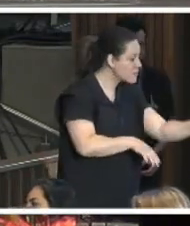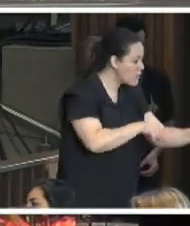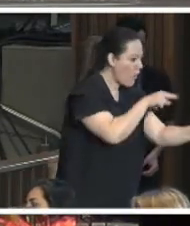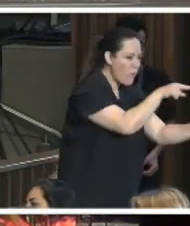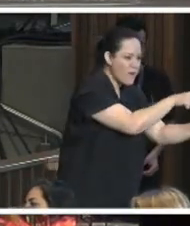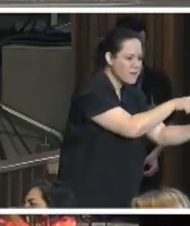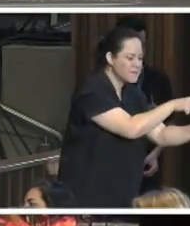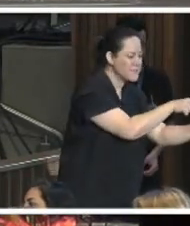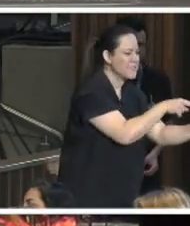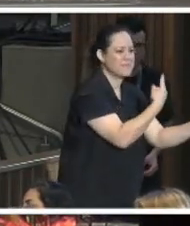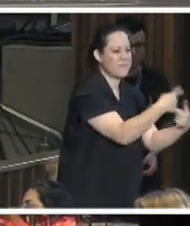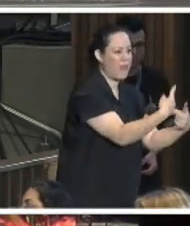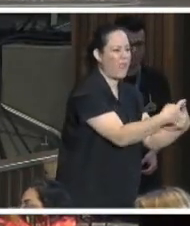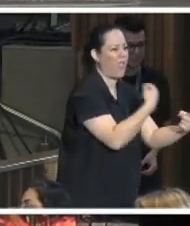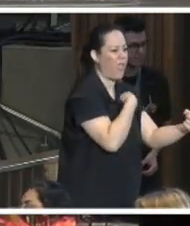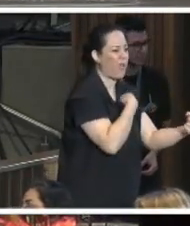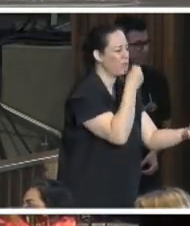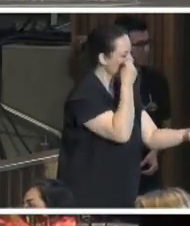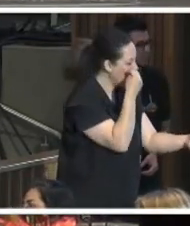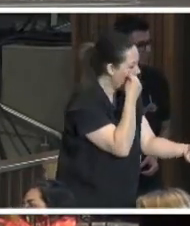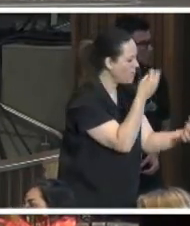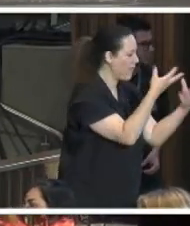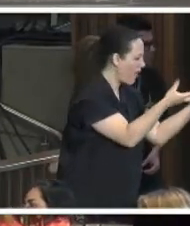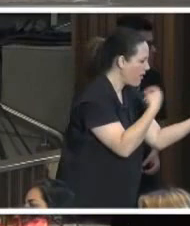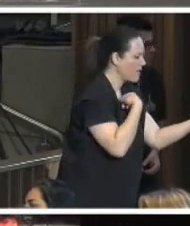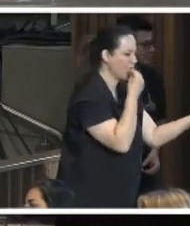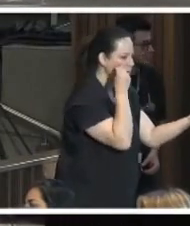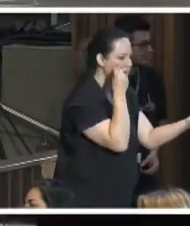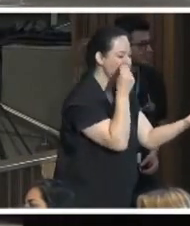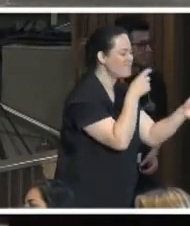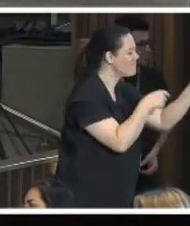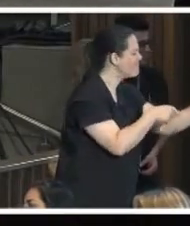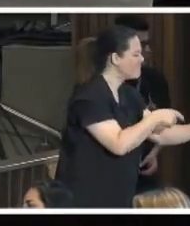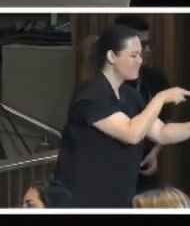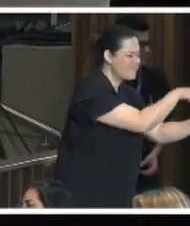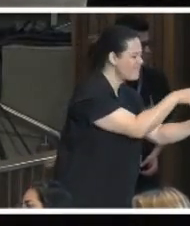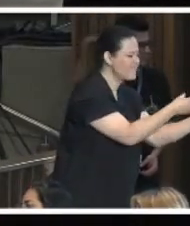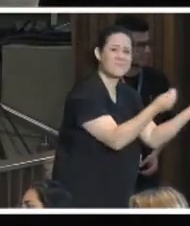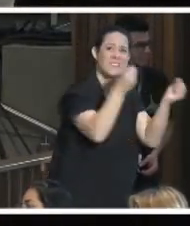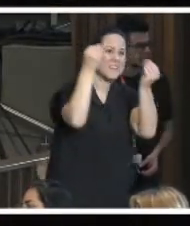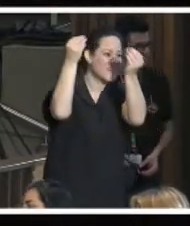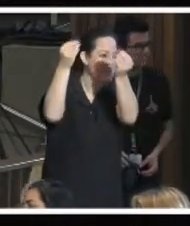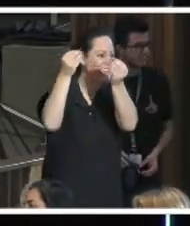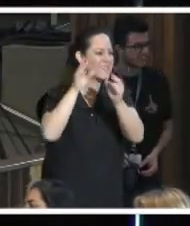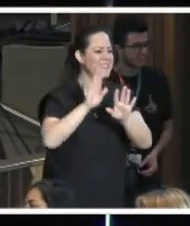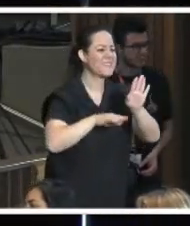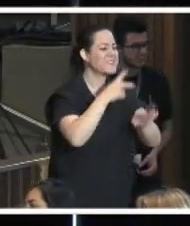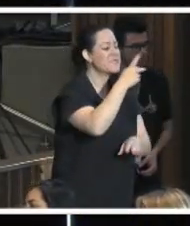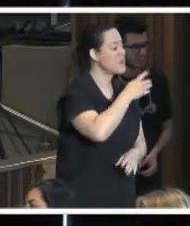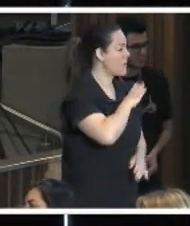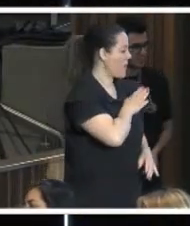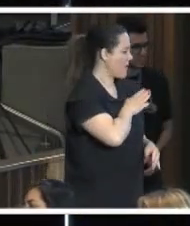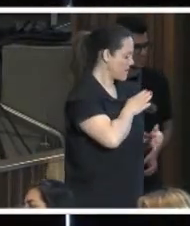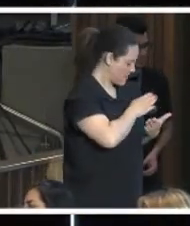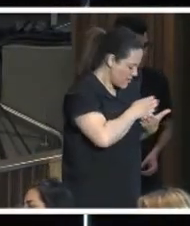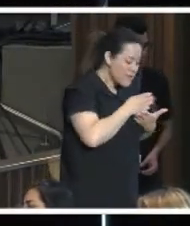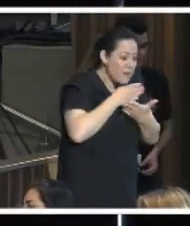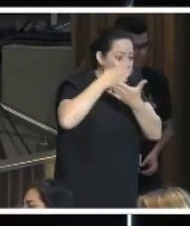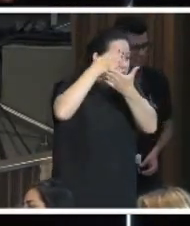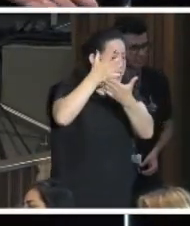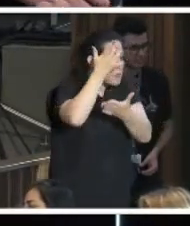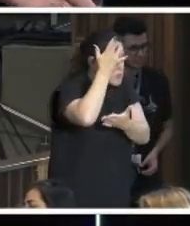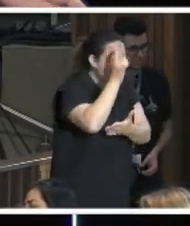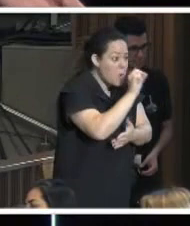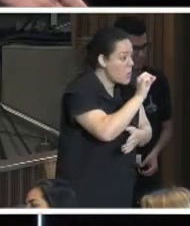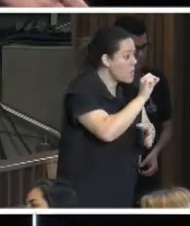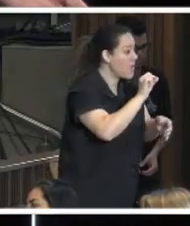aos pés de Jesus. Talvez o teu coração você vai colocar aos pés de Jesus. Eu não sei o que é que você vai